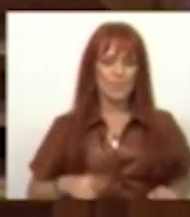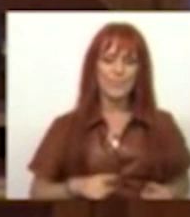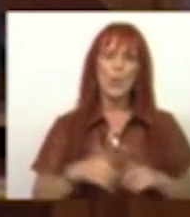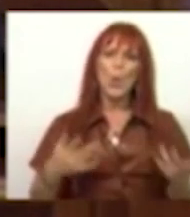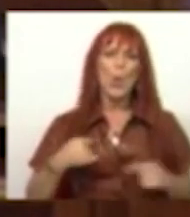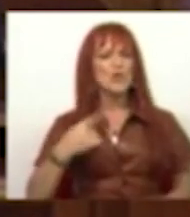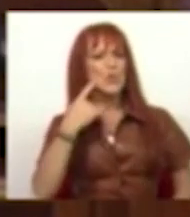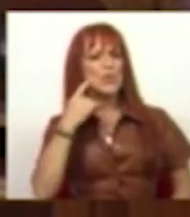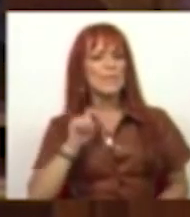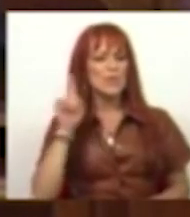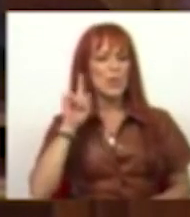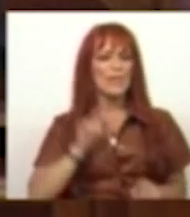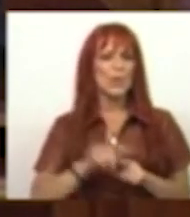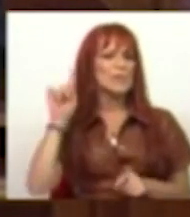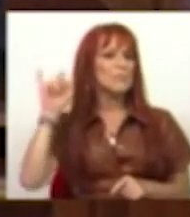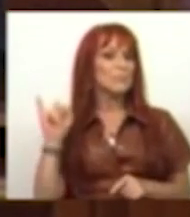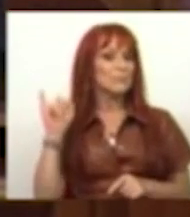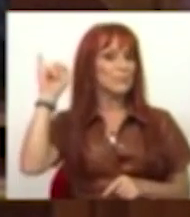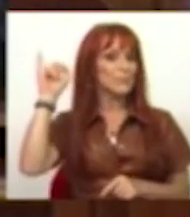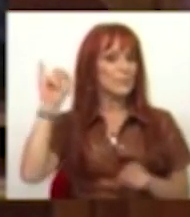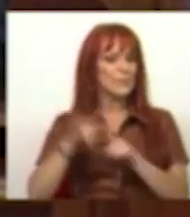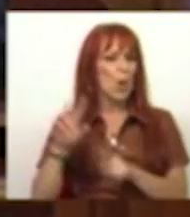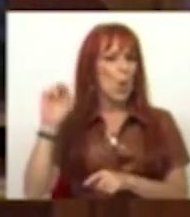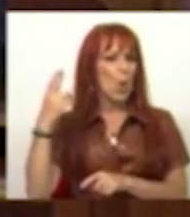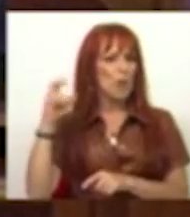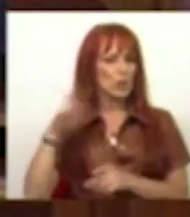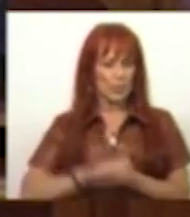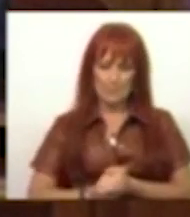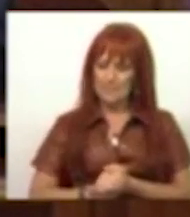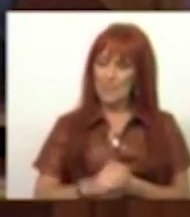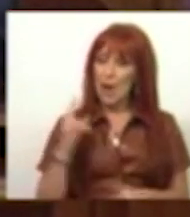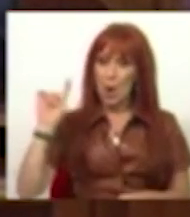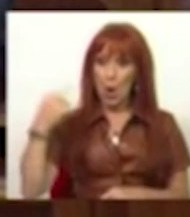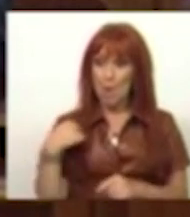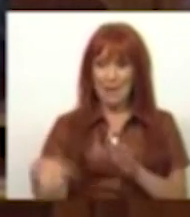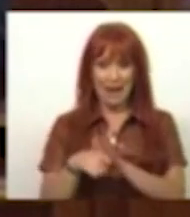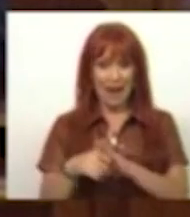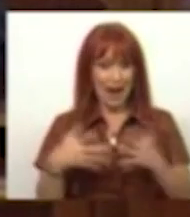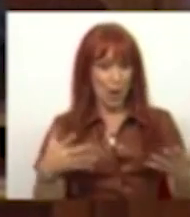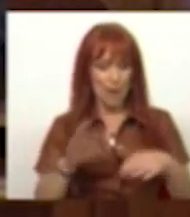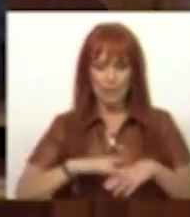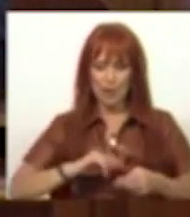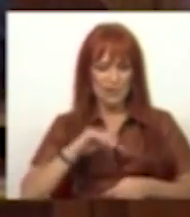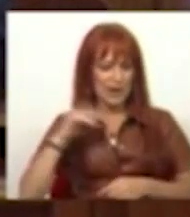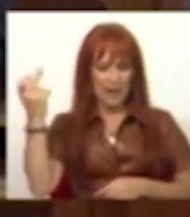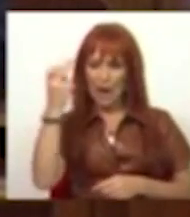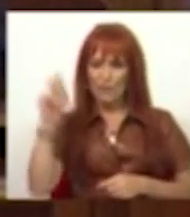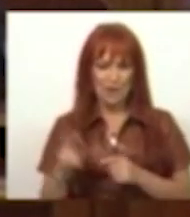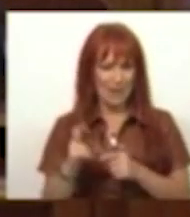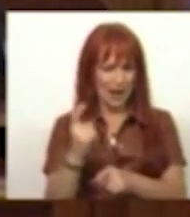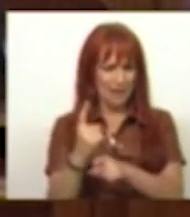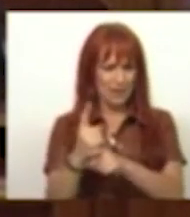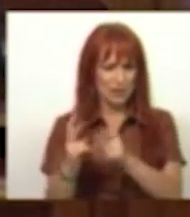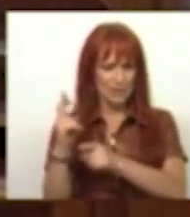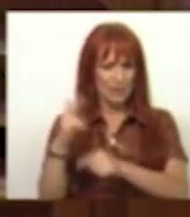Hoje ficamos a conhecer o valor da inflação de outubro. A manter-se a lei atual sobre a atualização das reformas, que